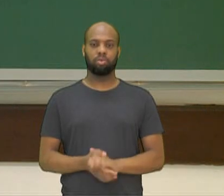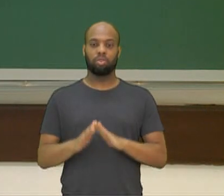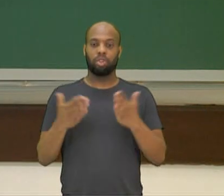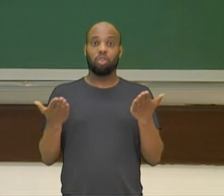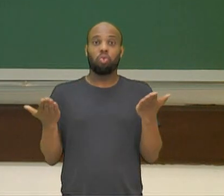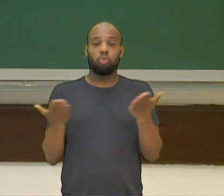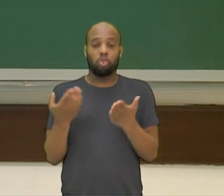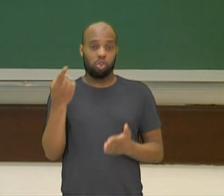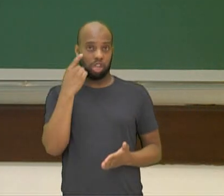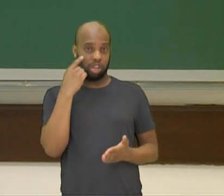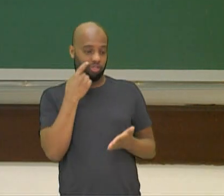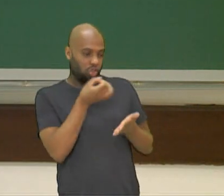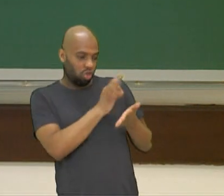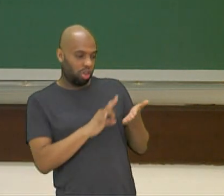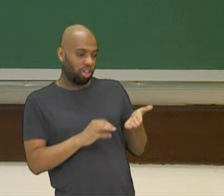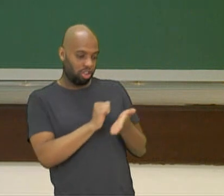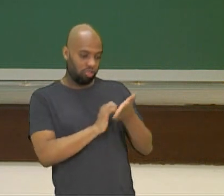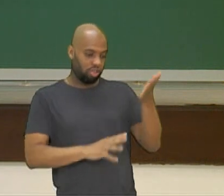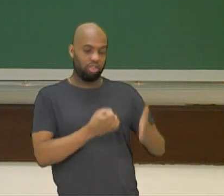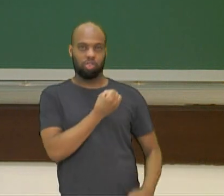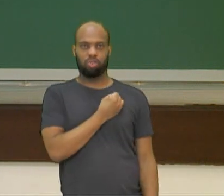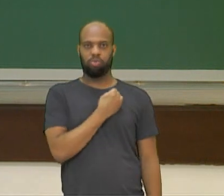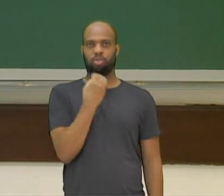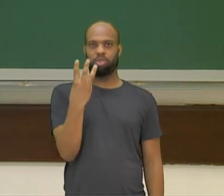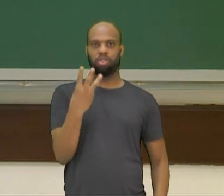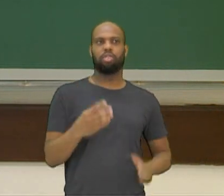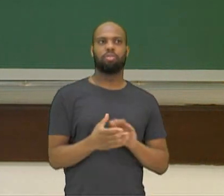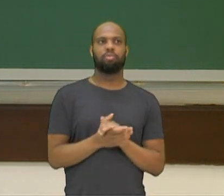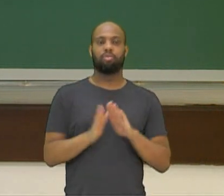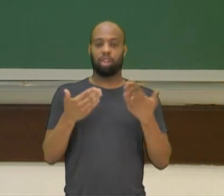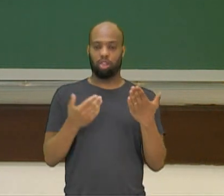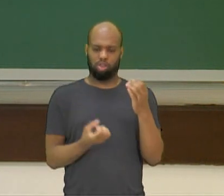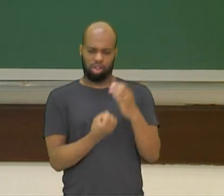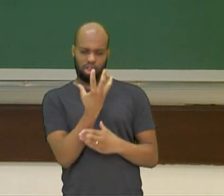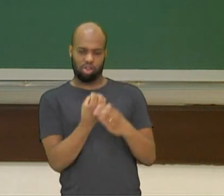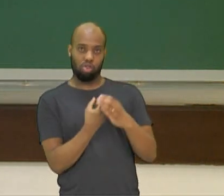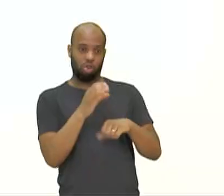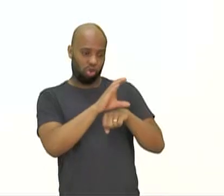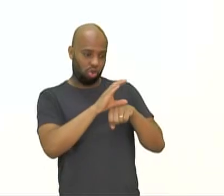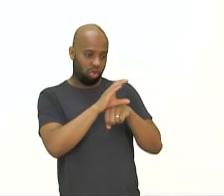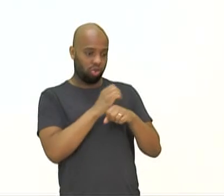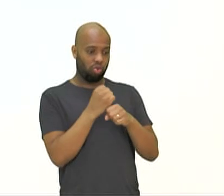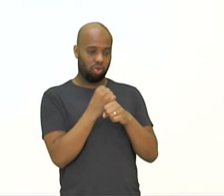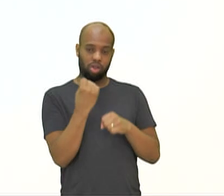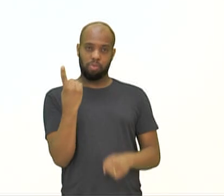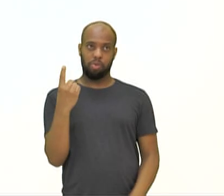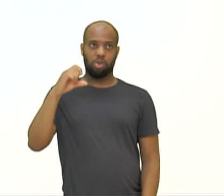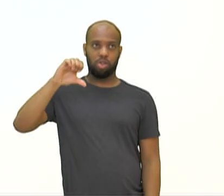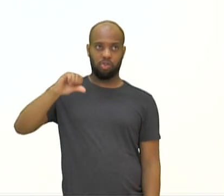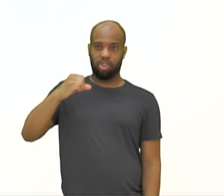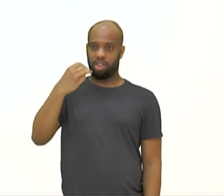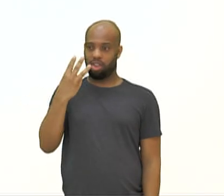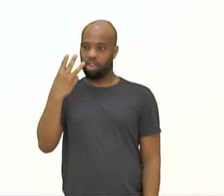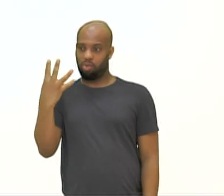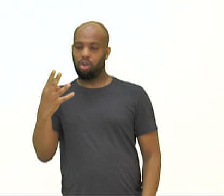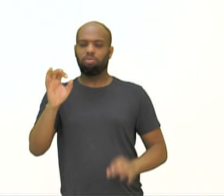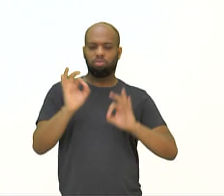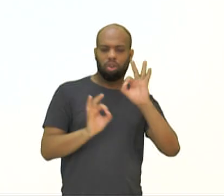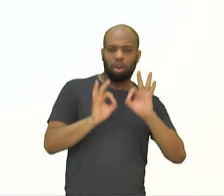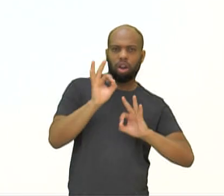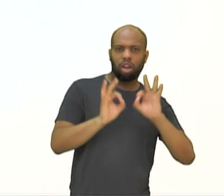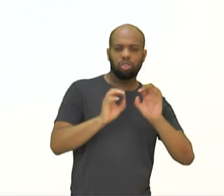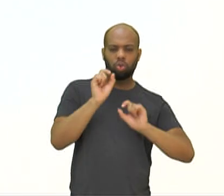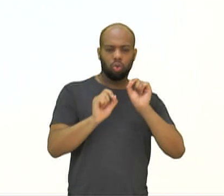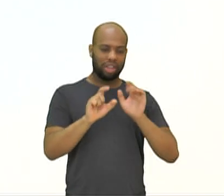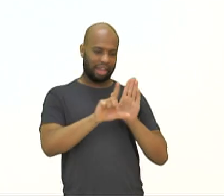Então vamos à correção da atividade 3. Então aqui, a elaboração de uma Constituição em 1934, organização das